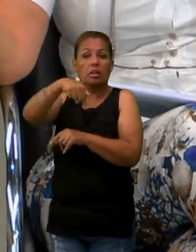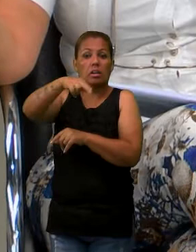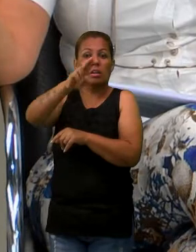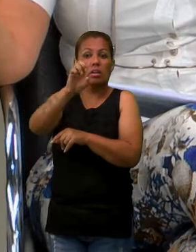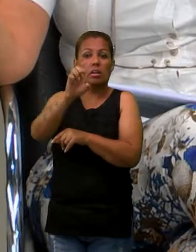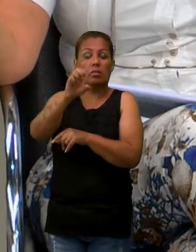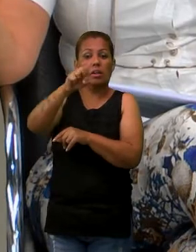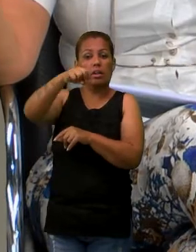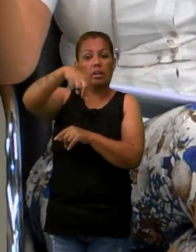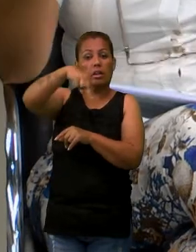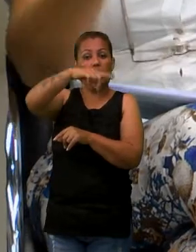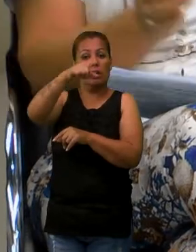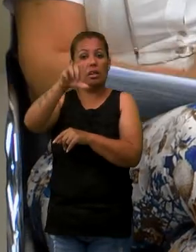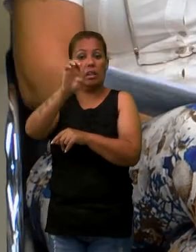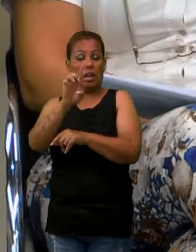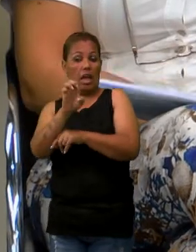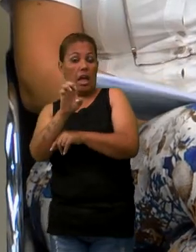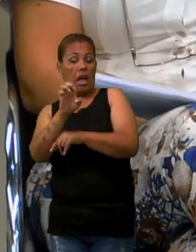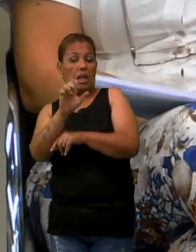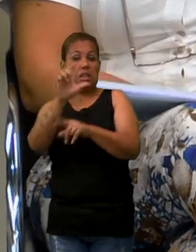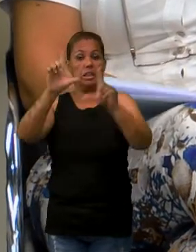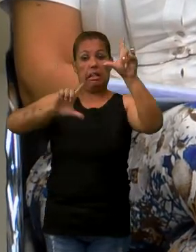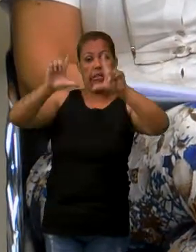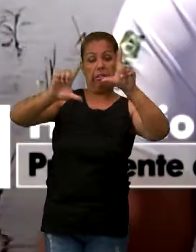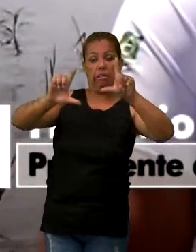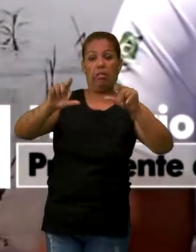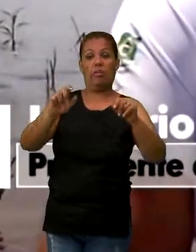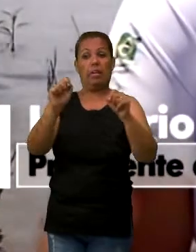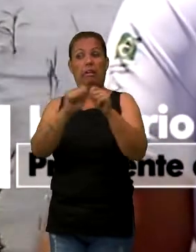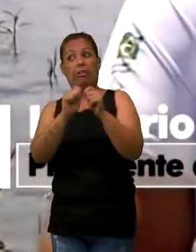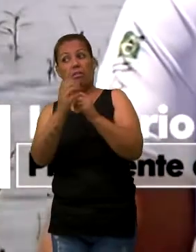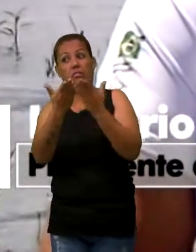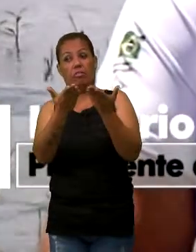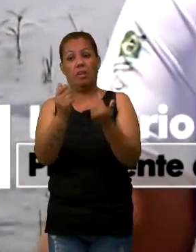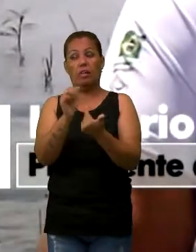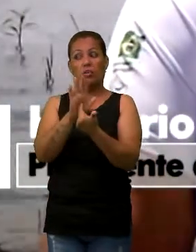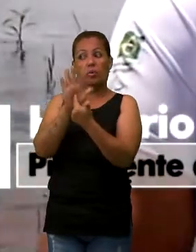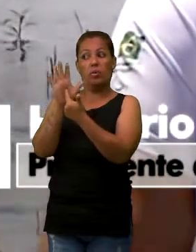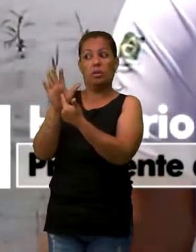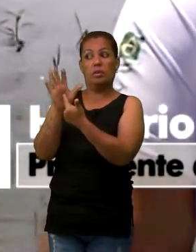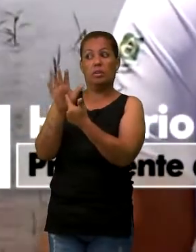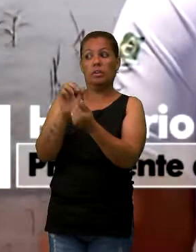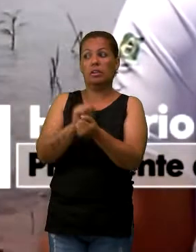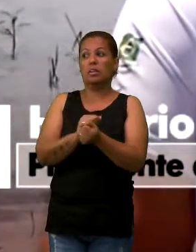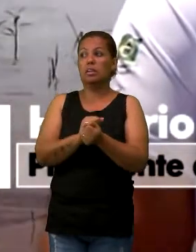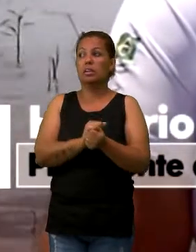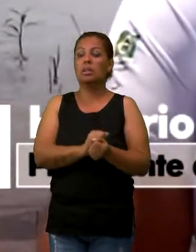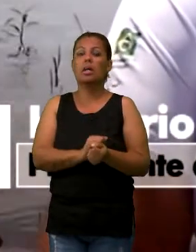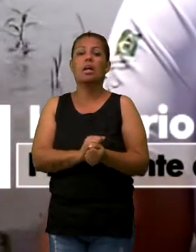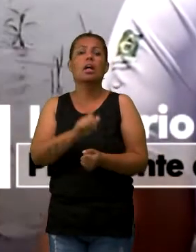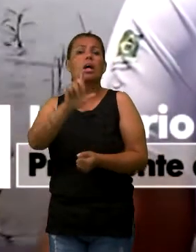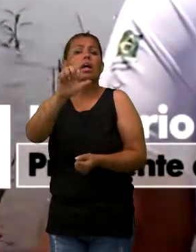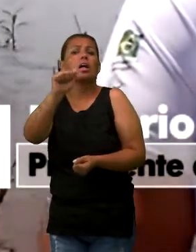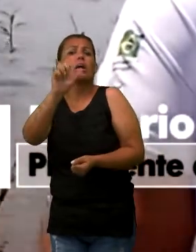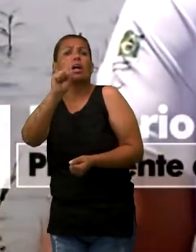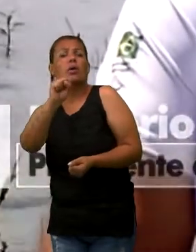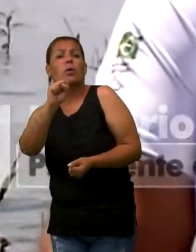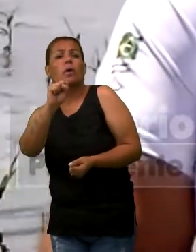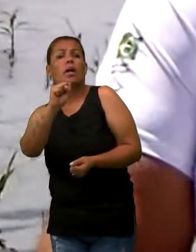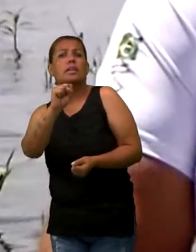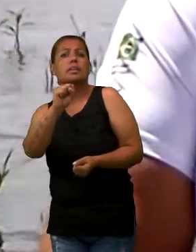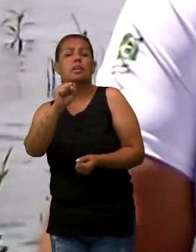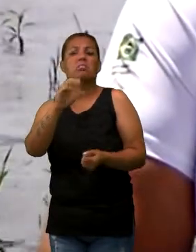folha teve aquele em que bacana que foi essa o nível é um direito do dollar grael teve um